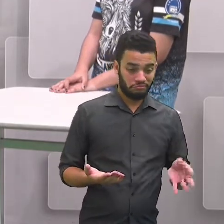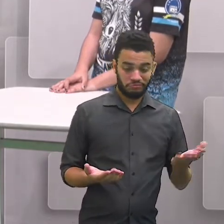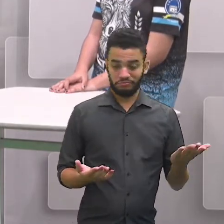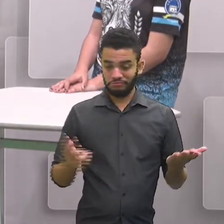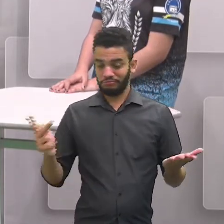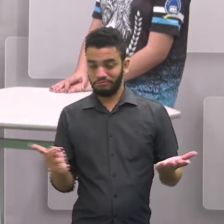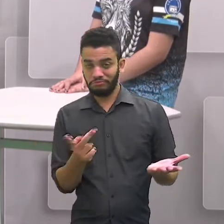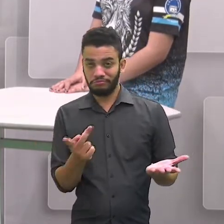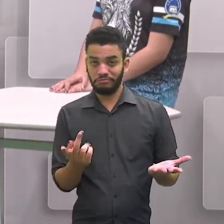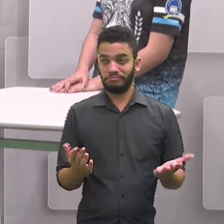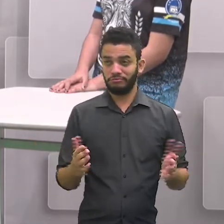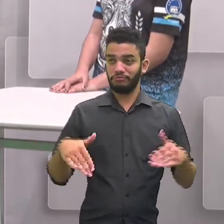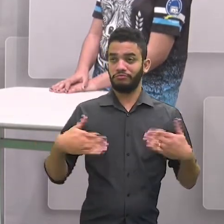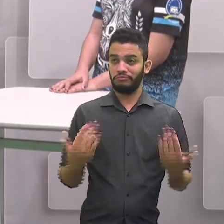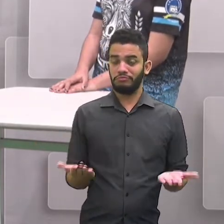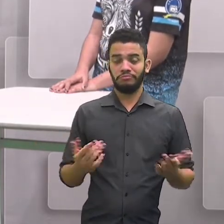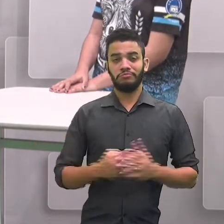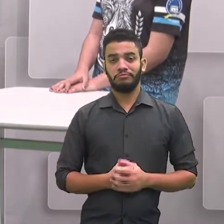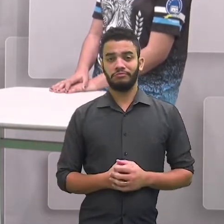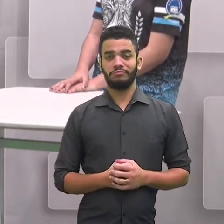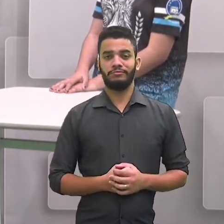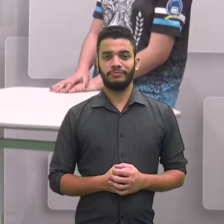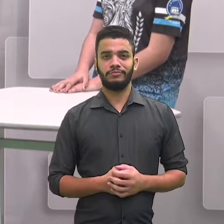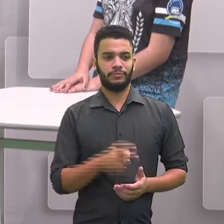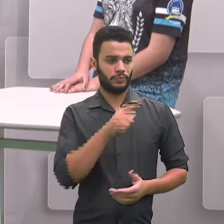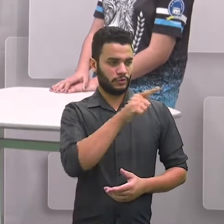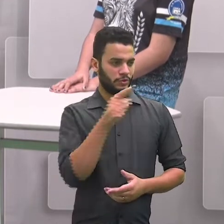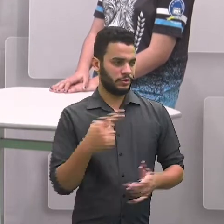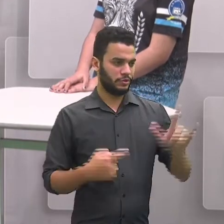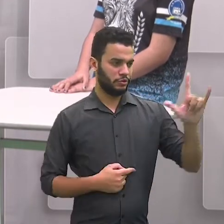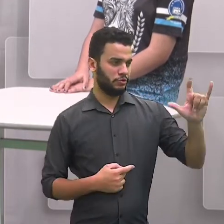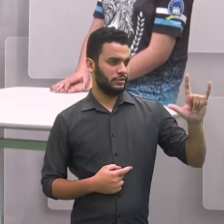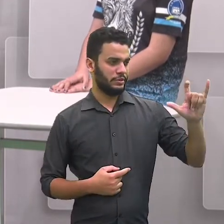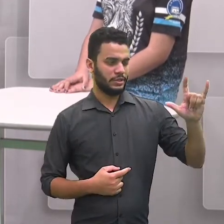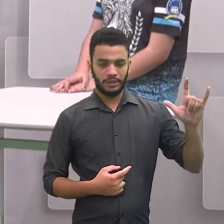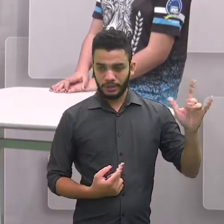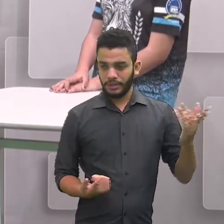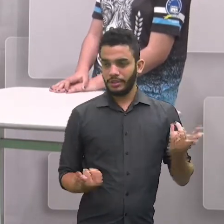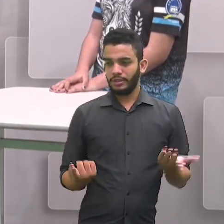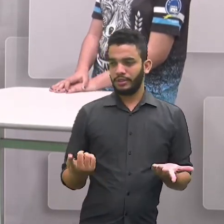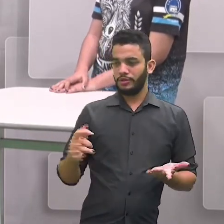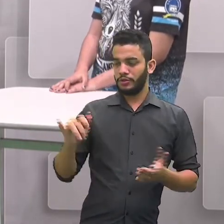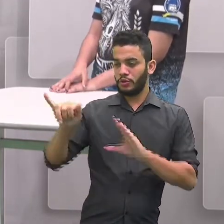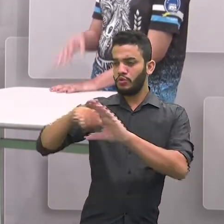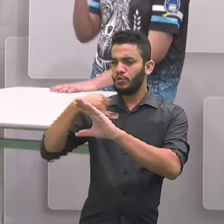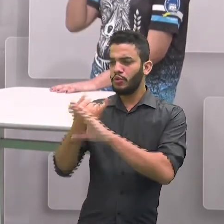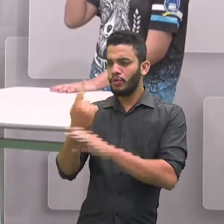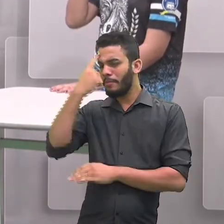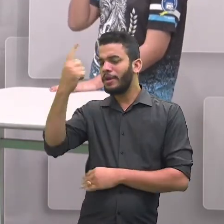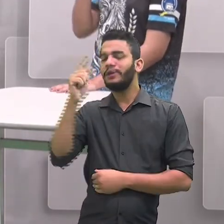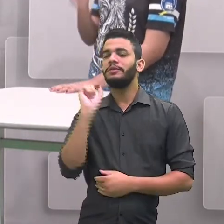E aí, pessoal do Instagram, do YouTube, o que vocês acham? A palavra dela está correta?